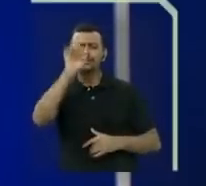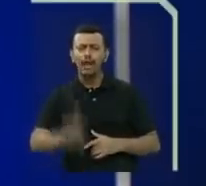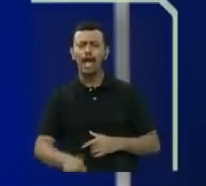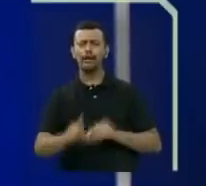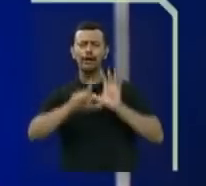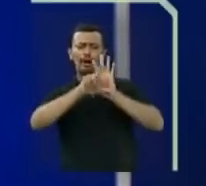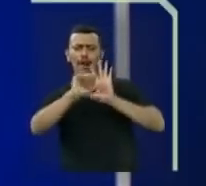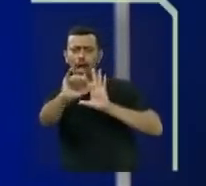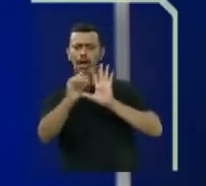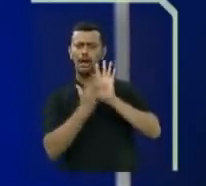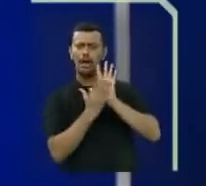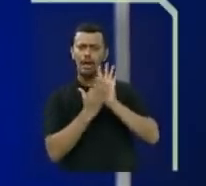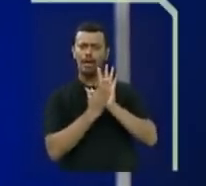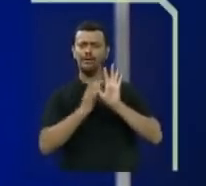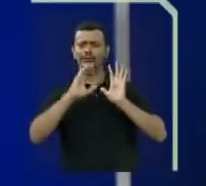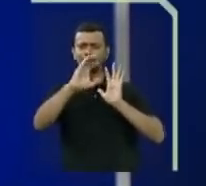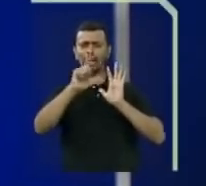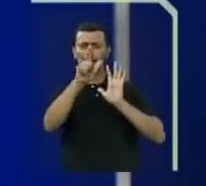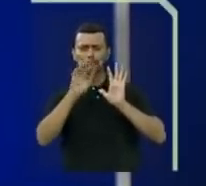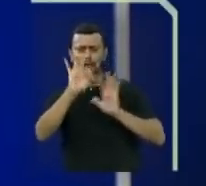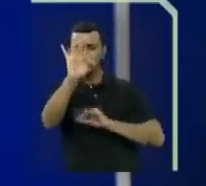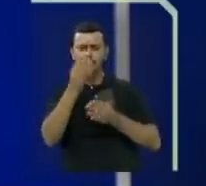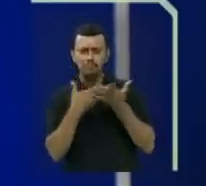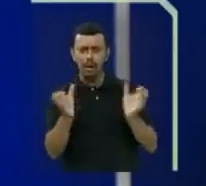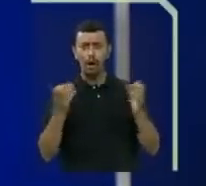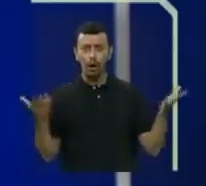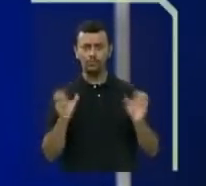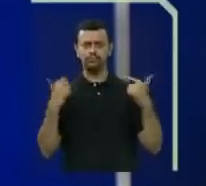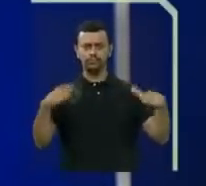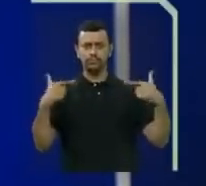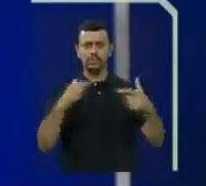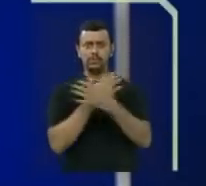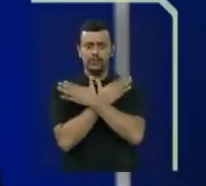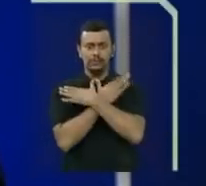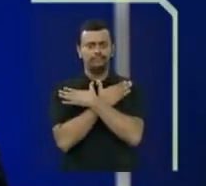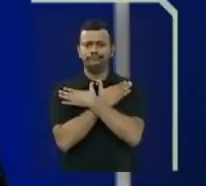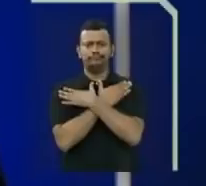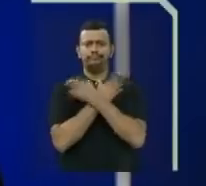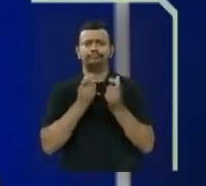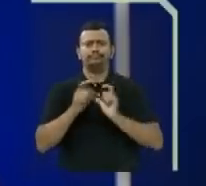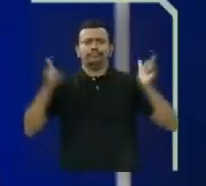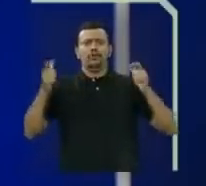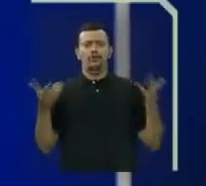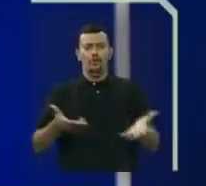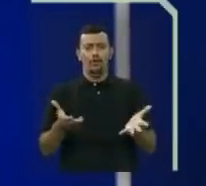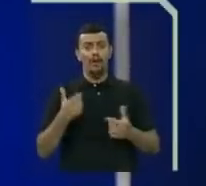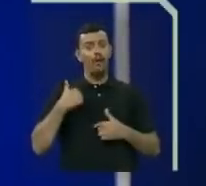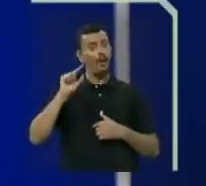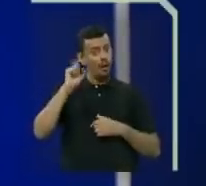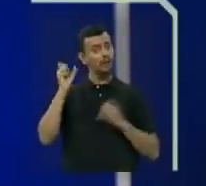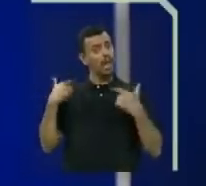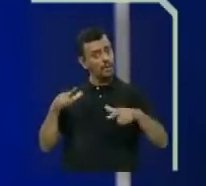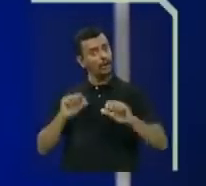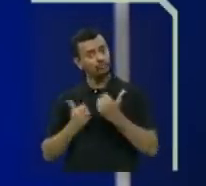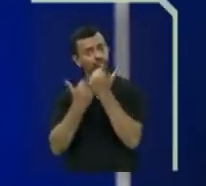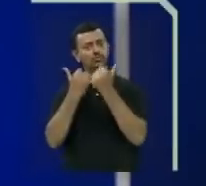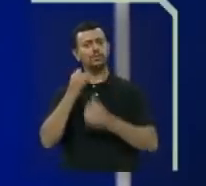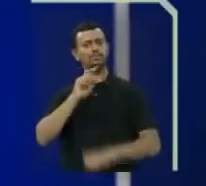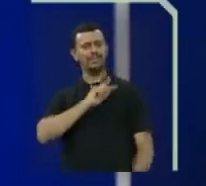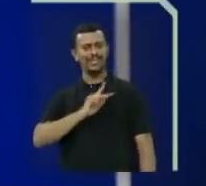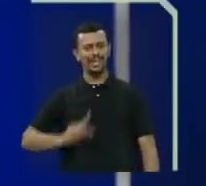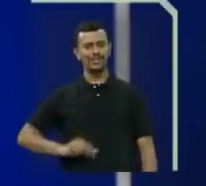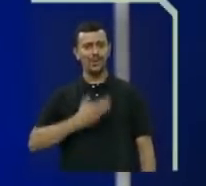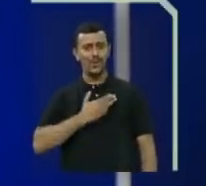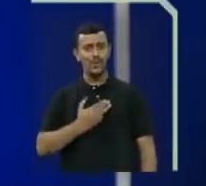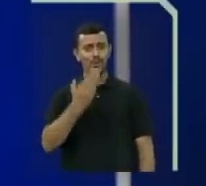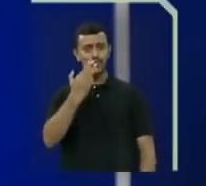de terceirização, gerando milhões de desempregos no país. Eu fui ministro do Trabalho do presidente Lula e geramos 14 milhões durante